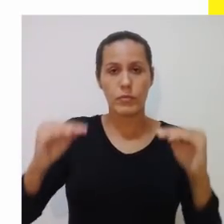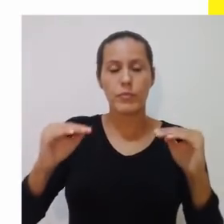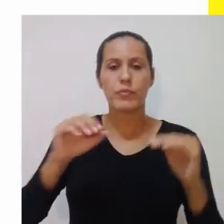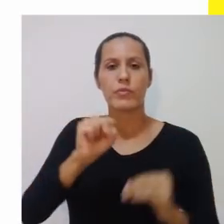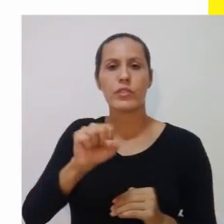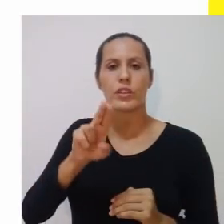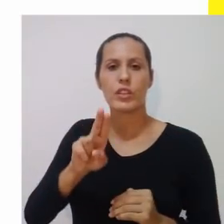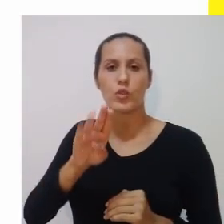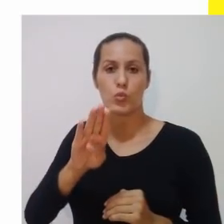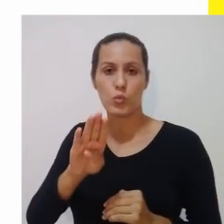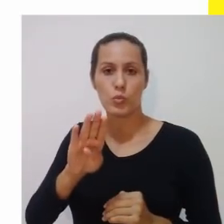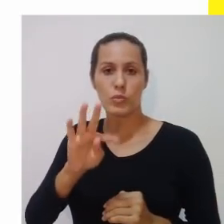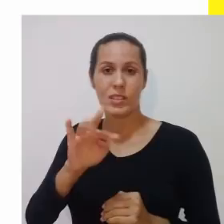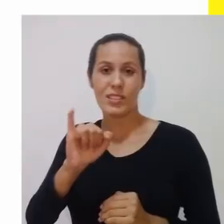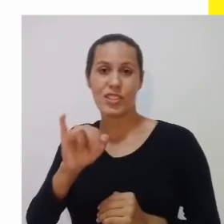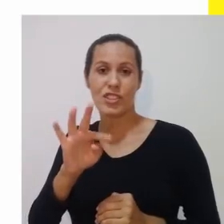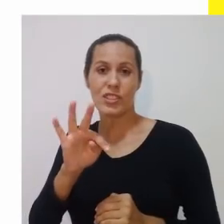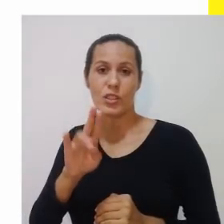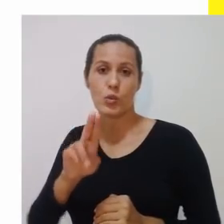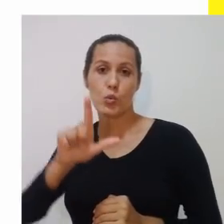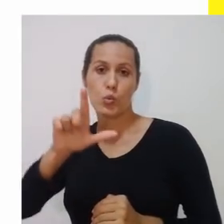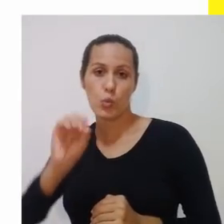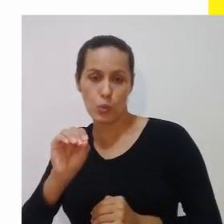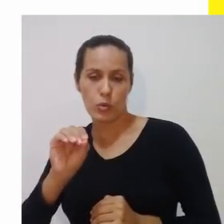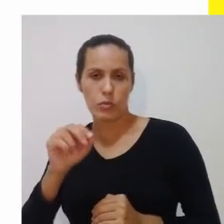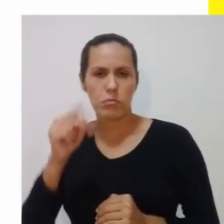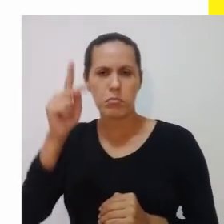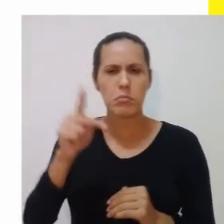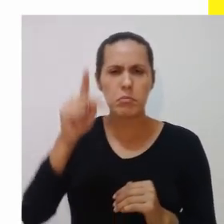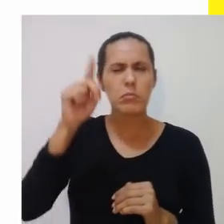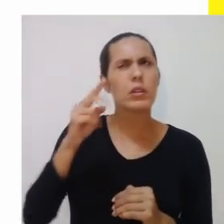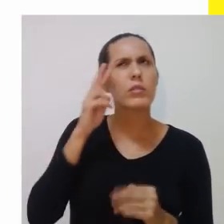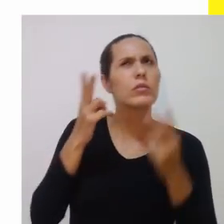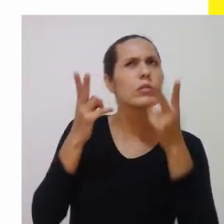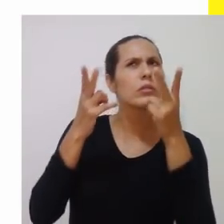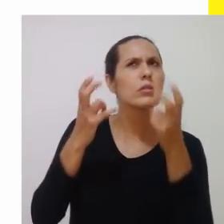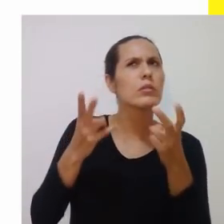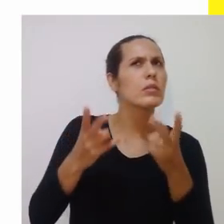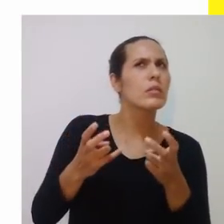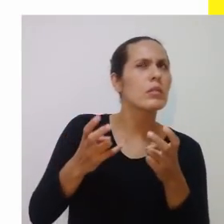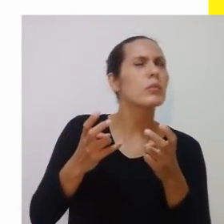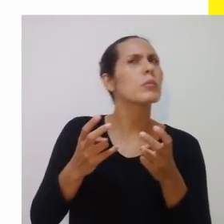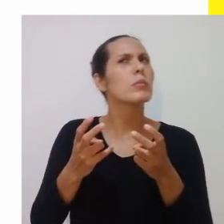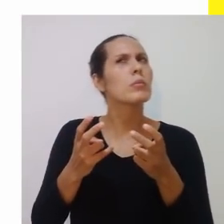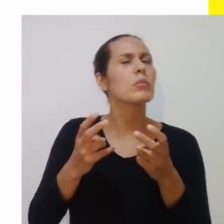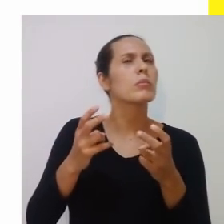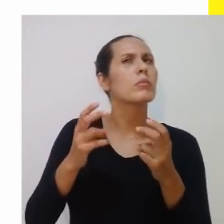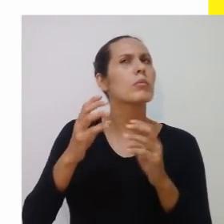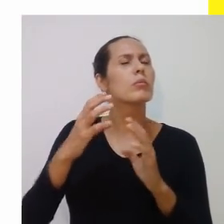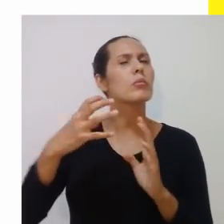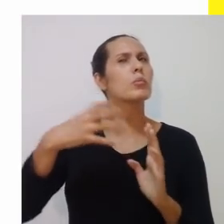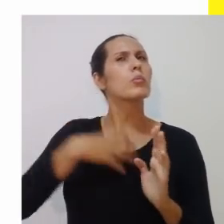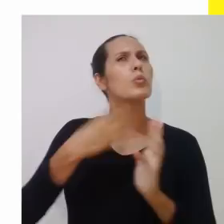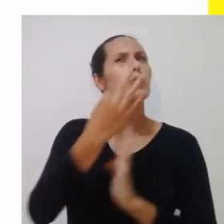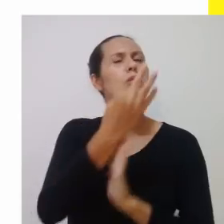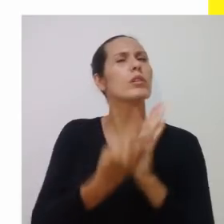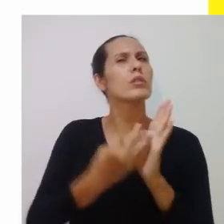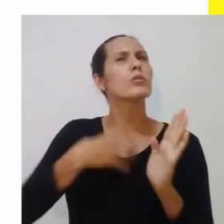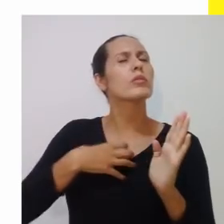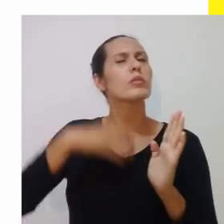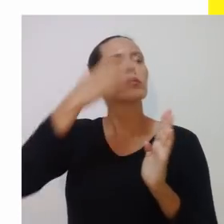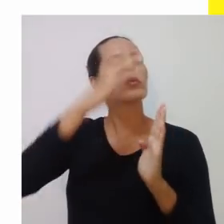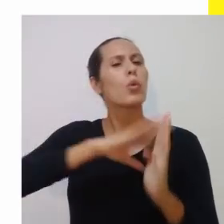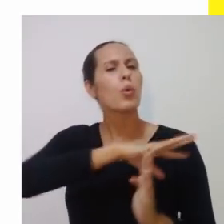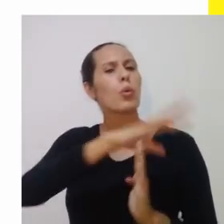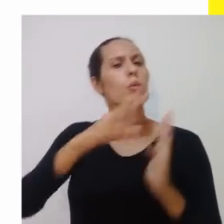2 ferramentas importantes para que a gente já comece a entender o sentido global do texto.